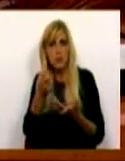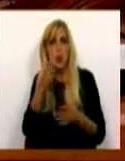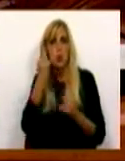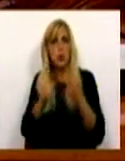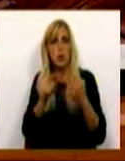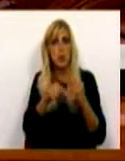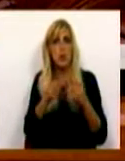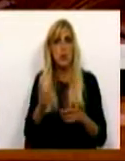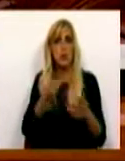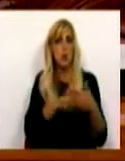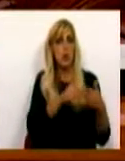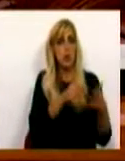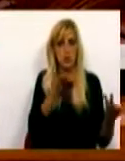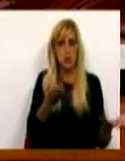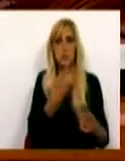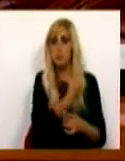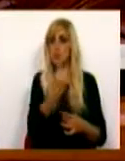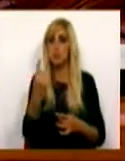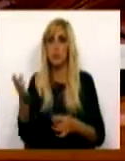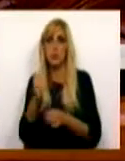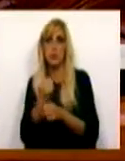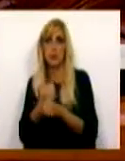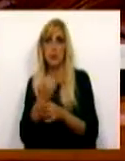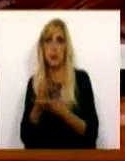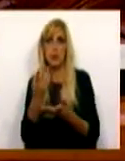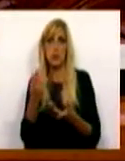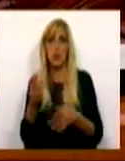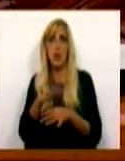clientes. Por outro lado, individualmente, os trabalhadores